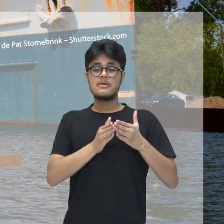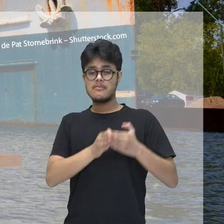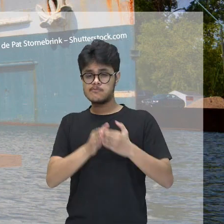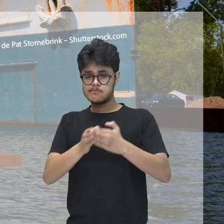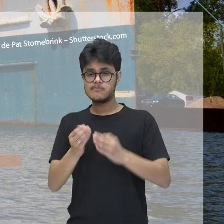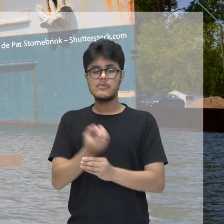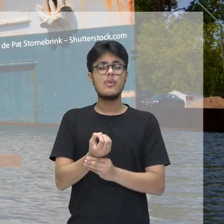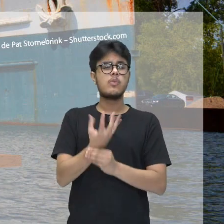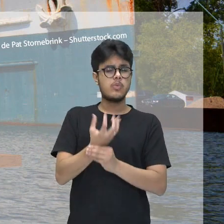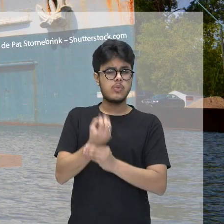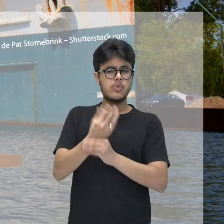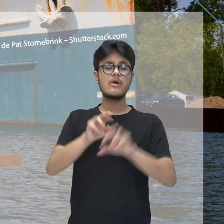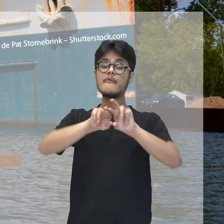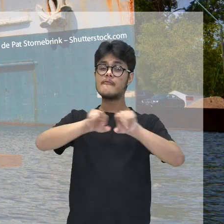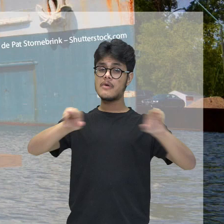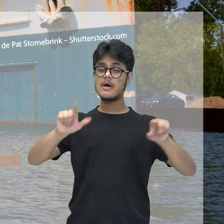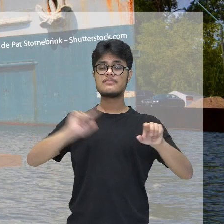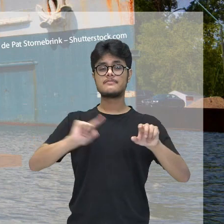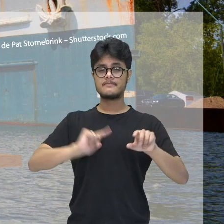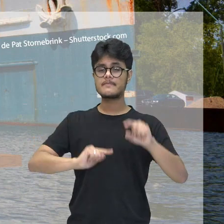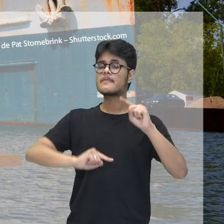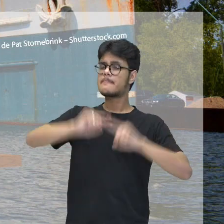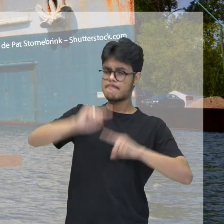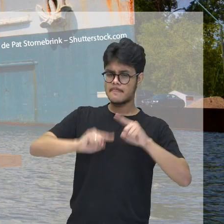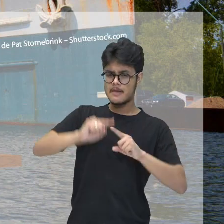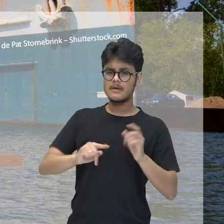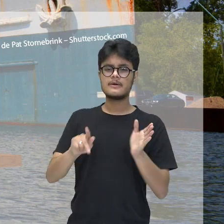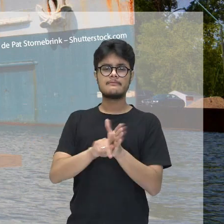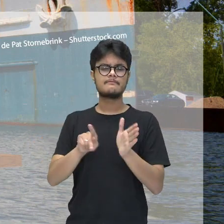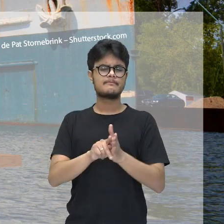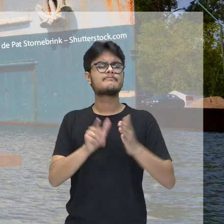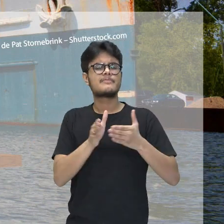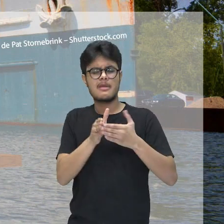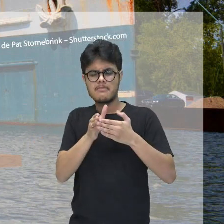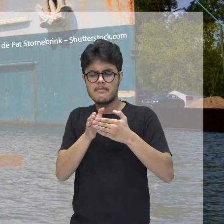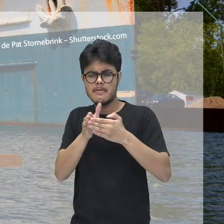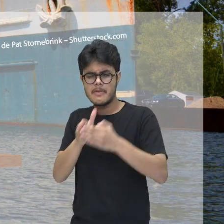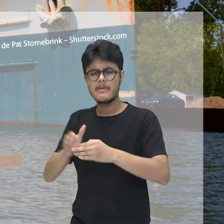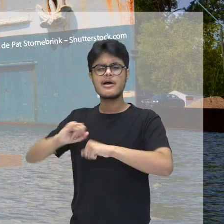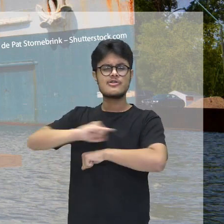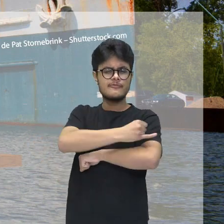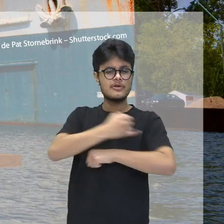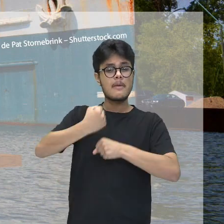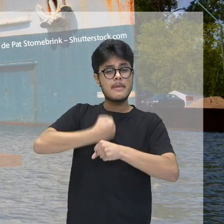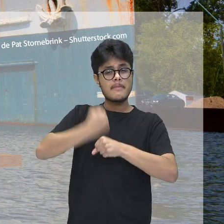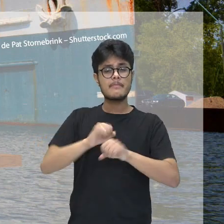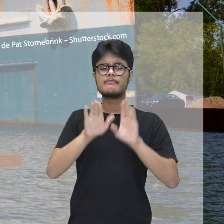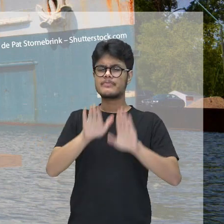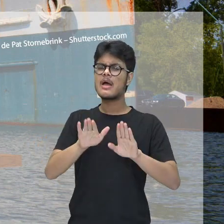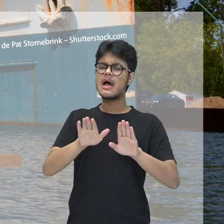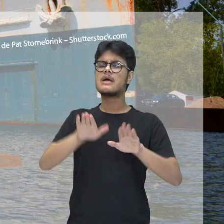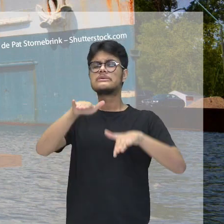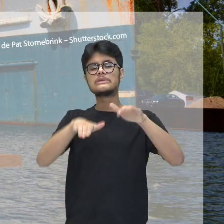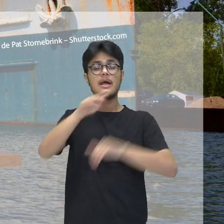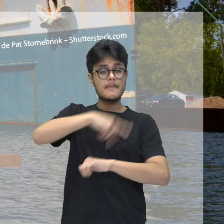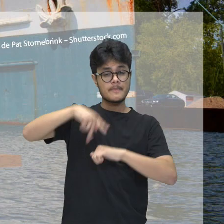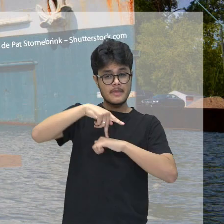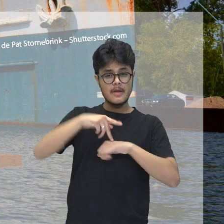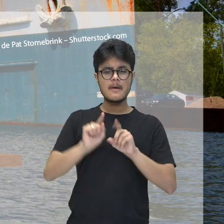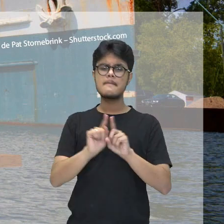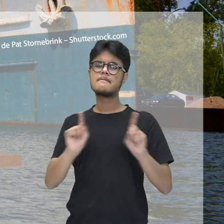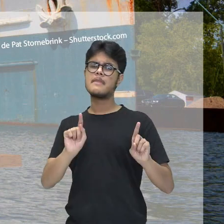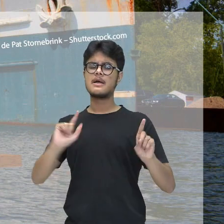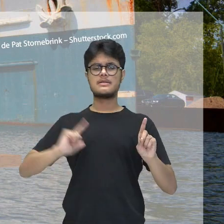tendo várias características, várias arquiteturas, né, em vários países, mas que